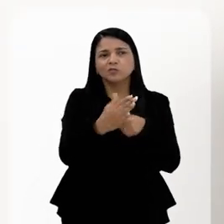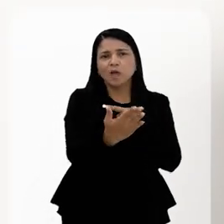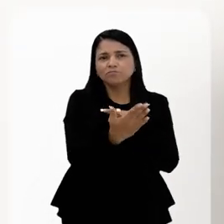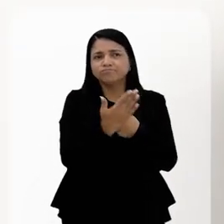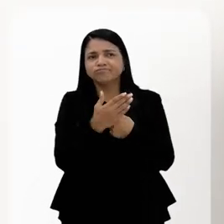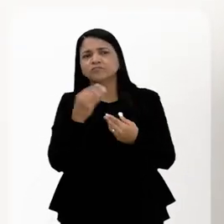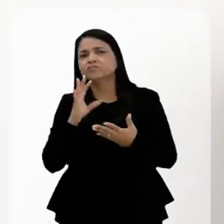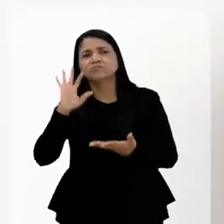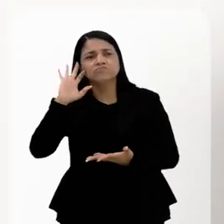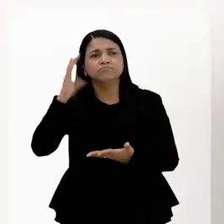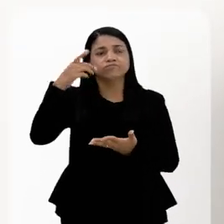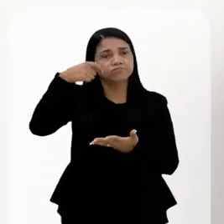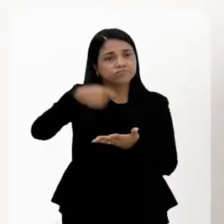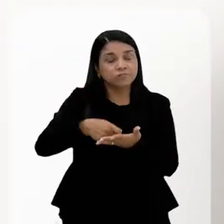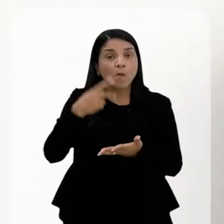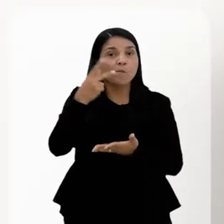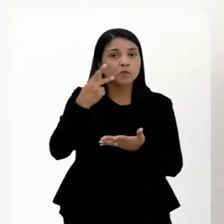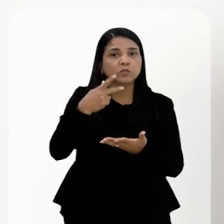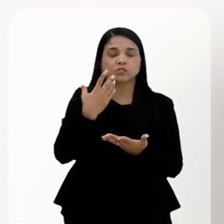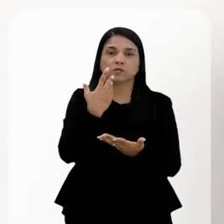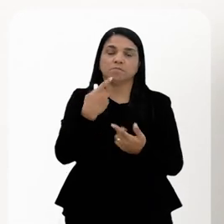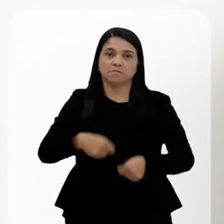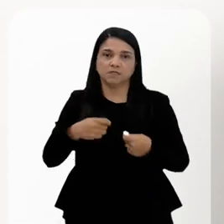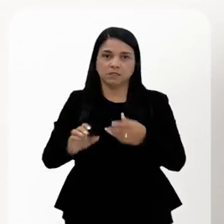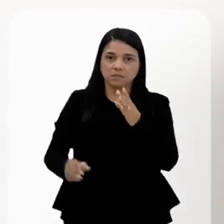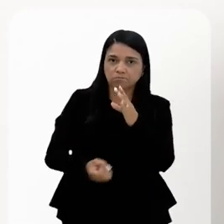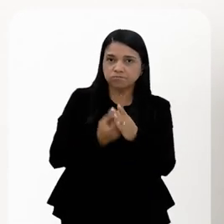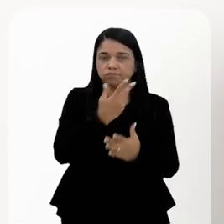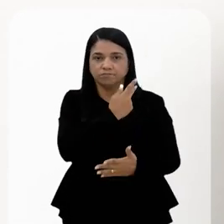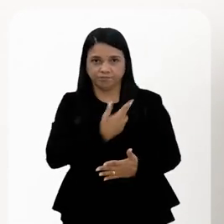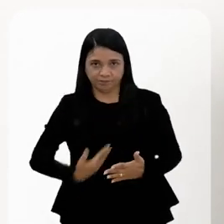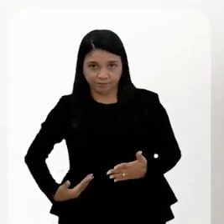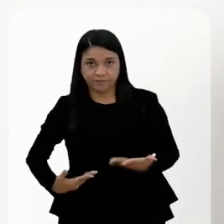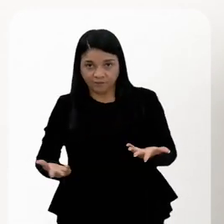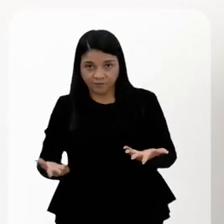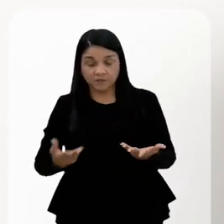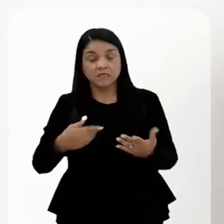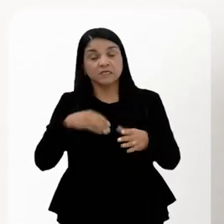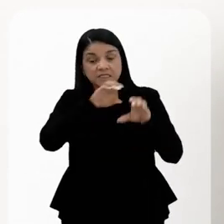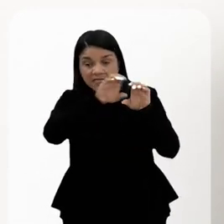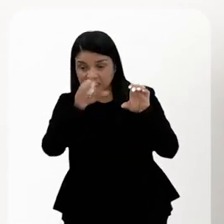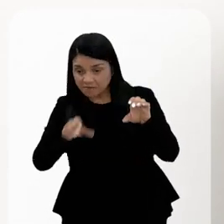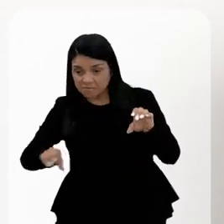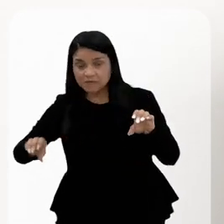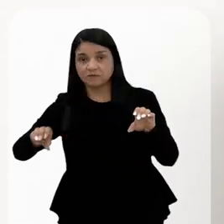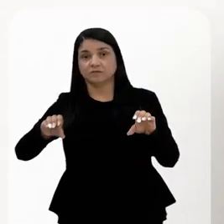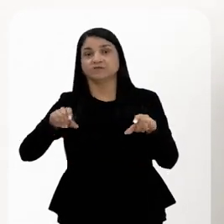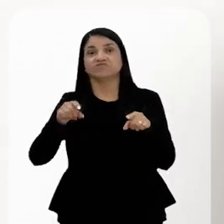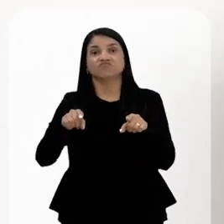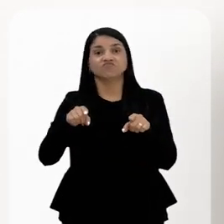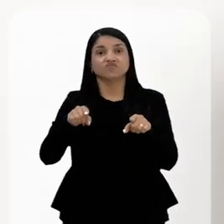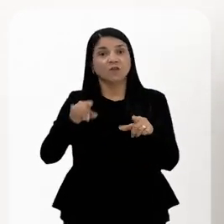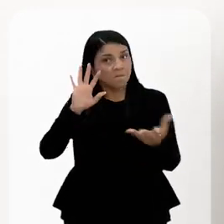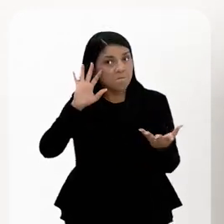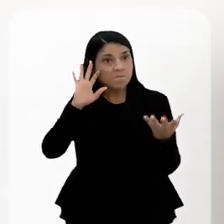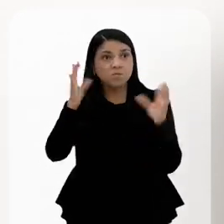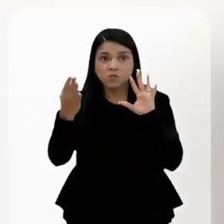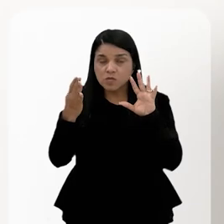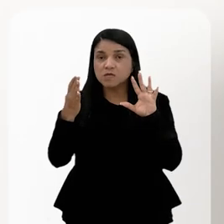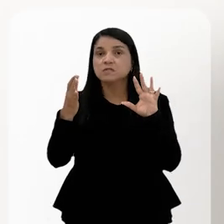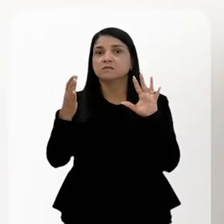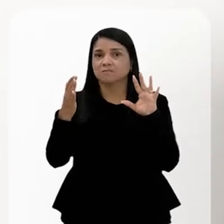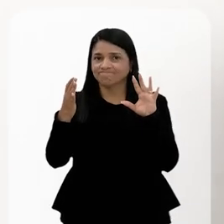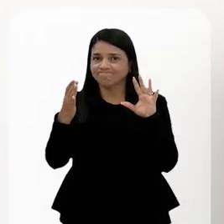entender que tipo de soluções, que tipo de políticas precisam ser adotadas. E aí vem, por exemplo, a discussão sobre saneamento. Saneamento como uma questão de